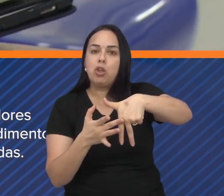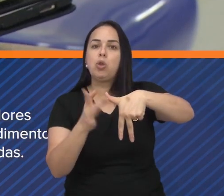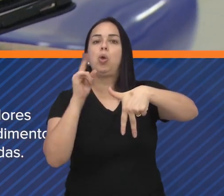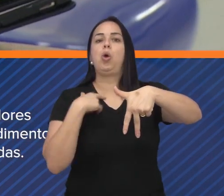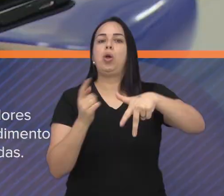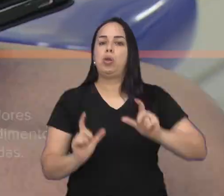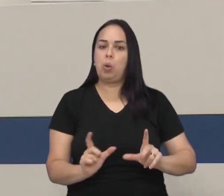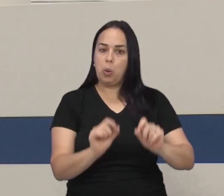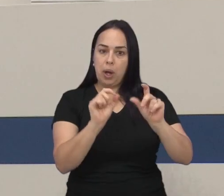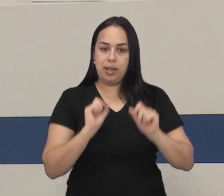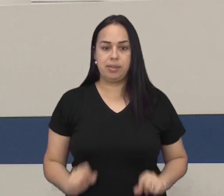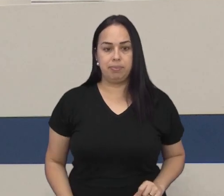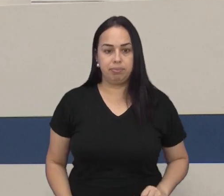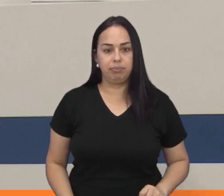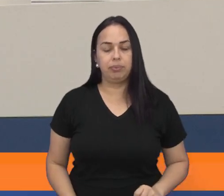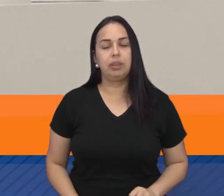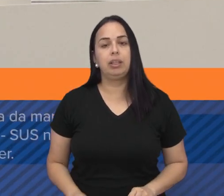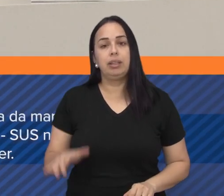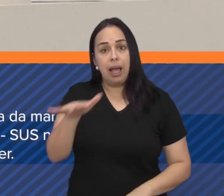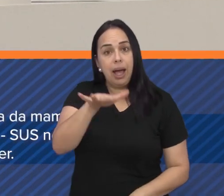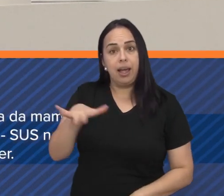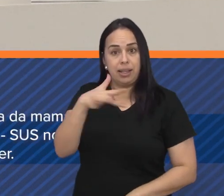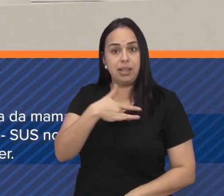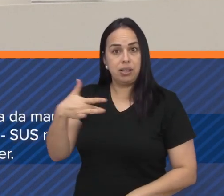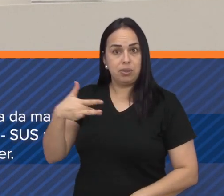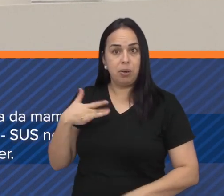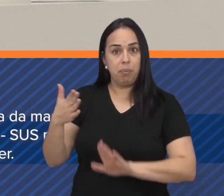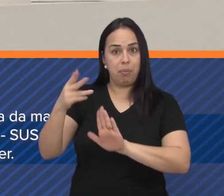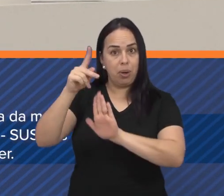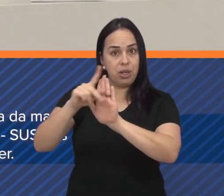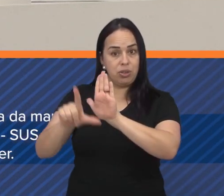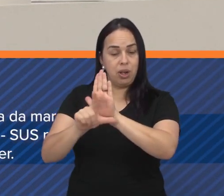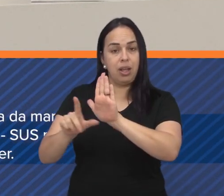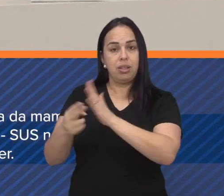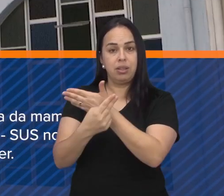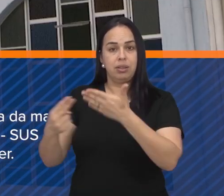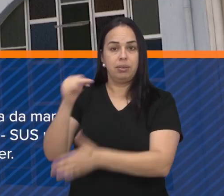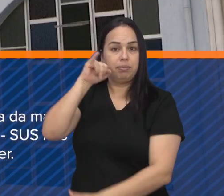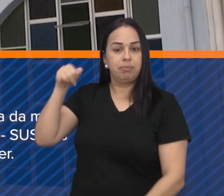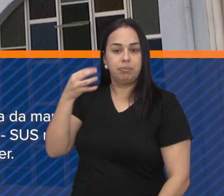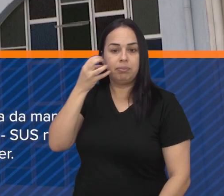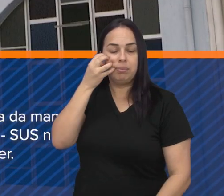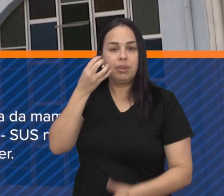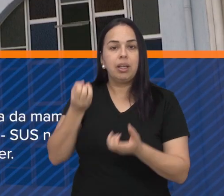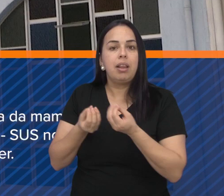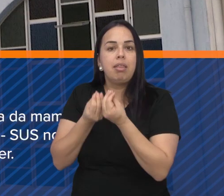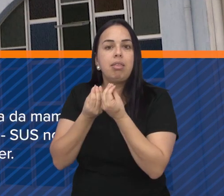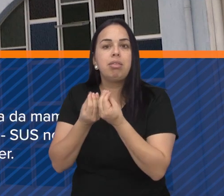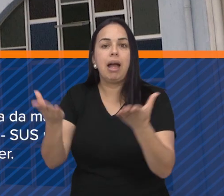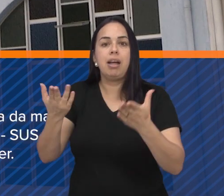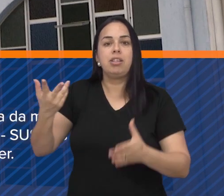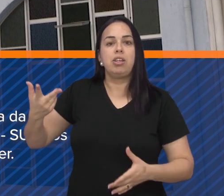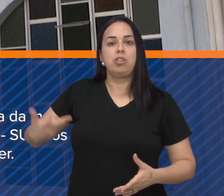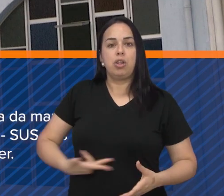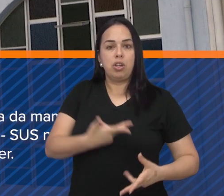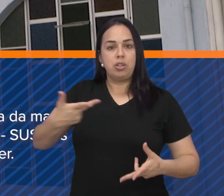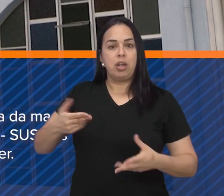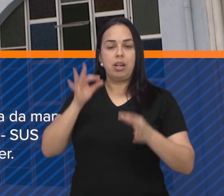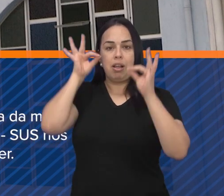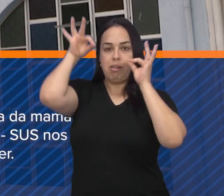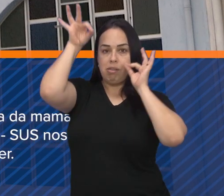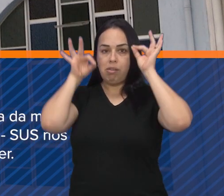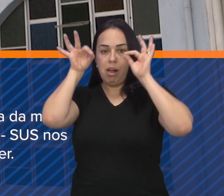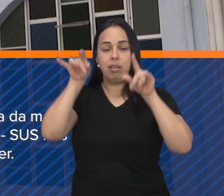públicos e privados. Ainda na saúde, um projeto da vereadora Juliana Fraga visa oferecer, por meio do SUS, cirurgia